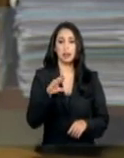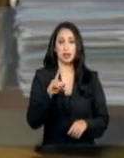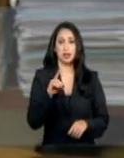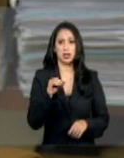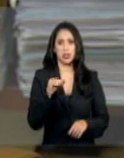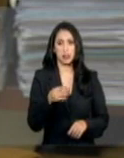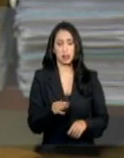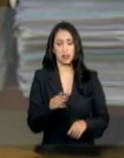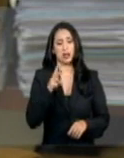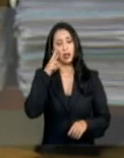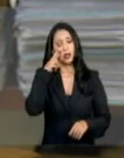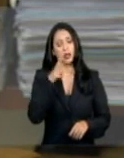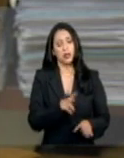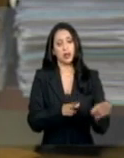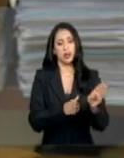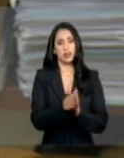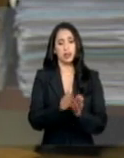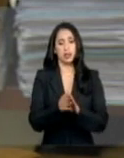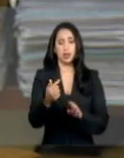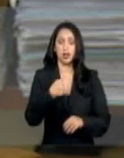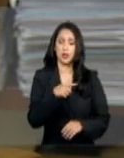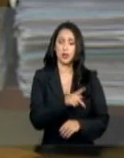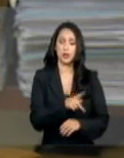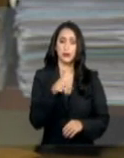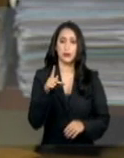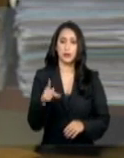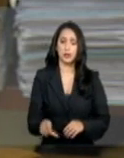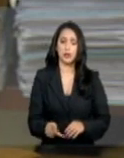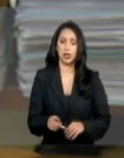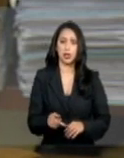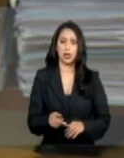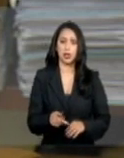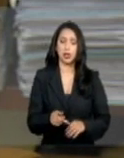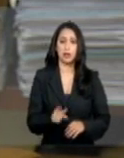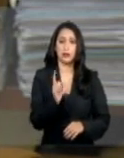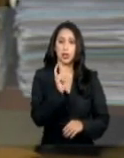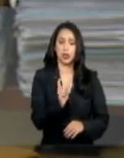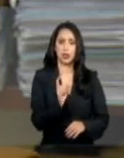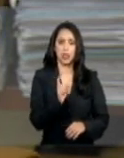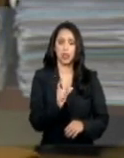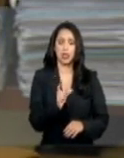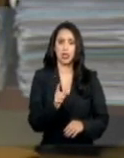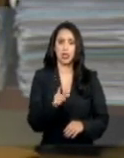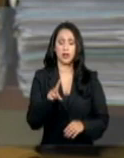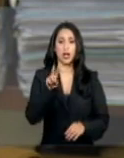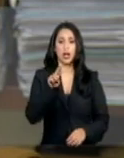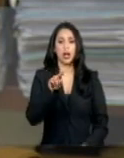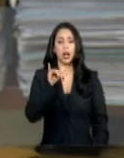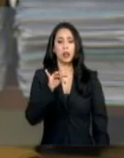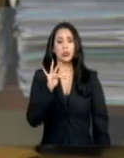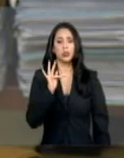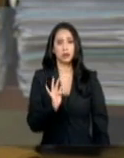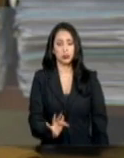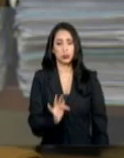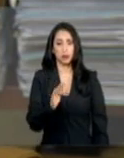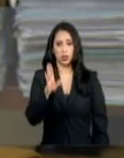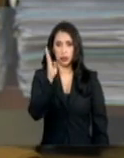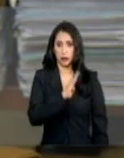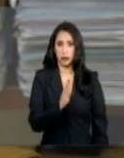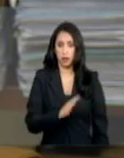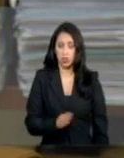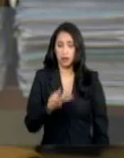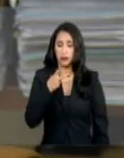orientação e eu aqui senhor presidente é do a palavra a própria unidade de inteligência financeira do brasil que